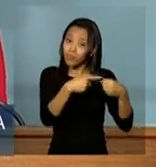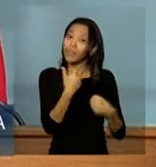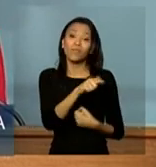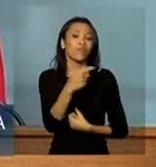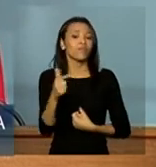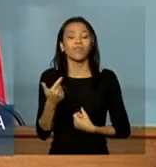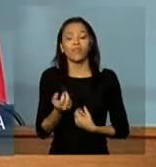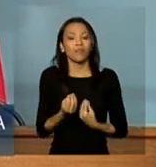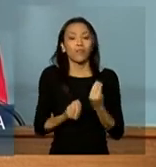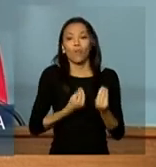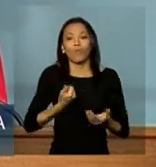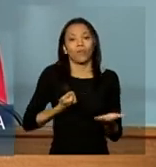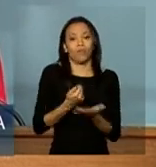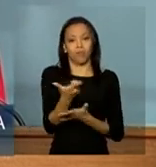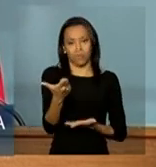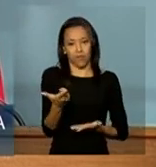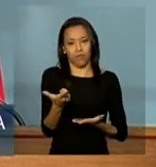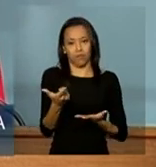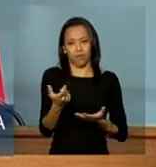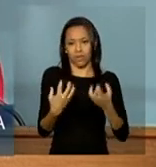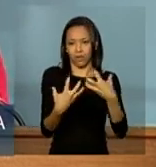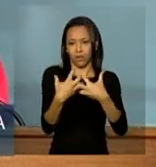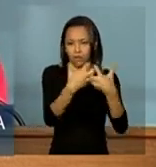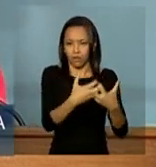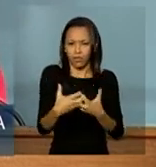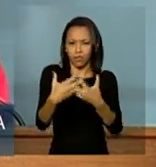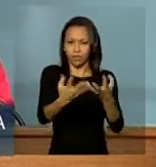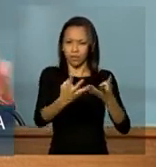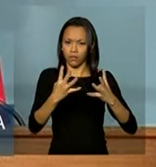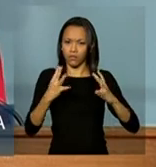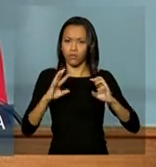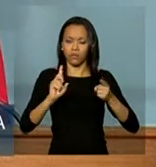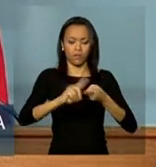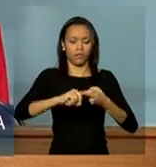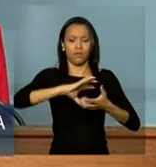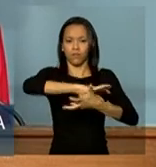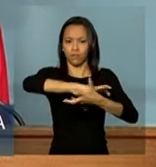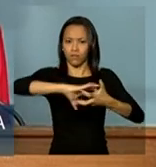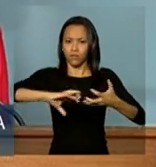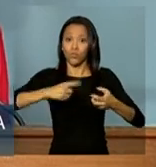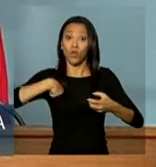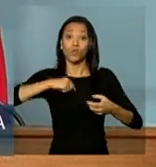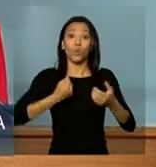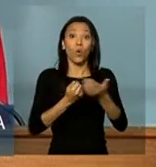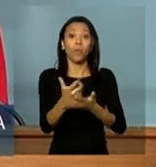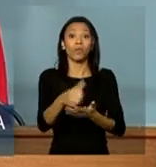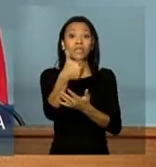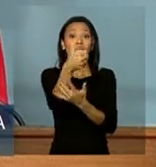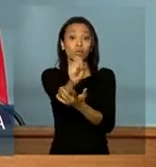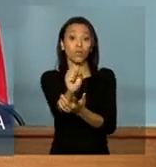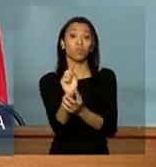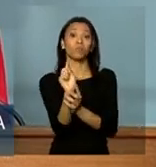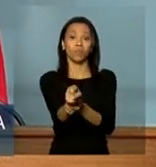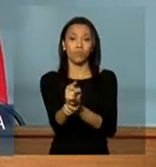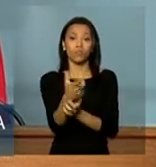nós compramos essas máquinas, como nós compramos 18 mil equipamentos da